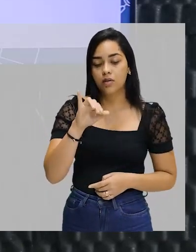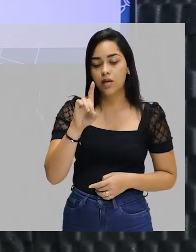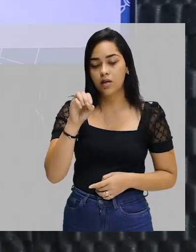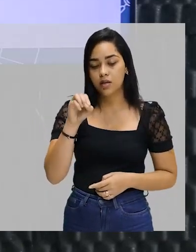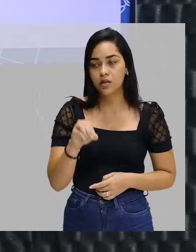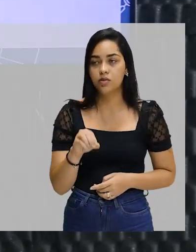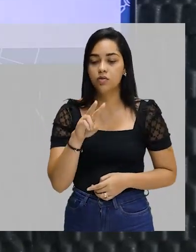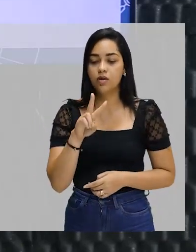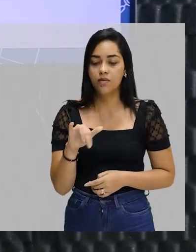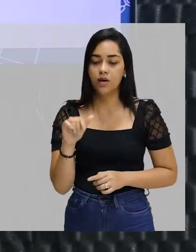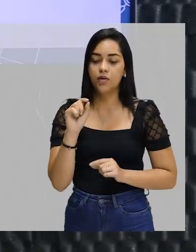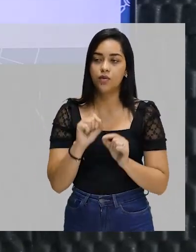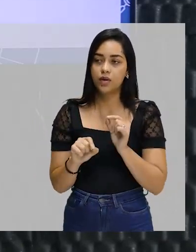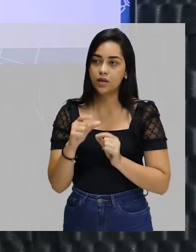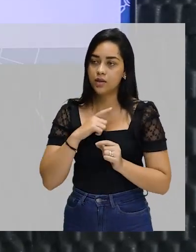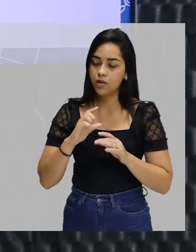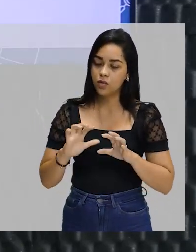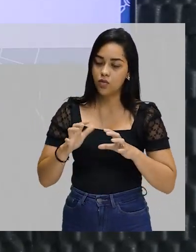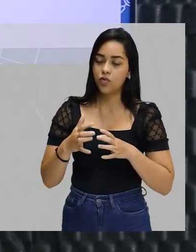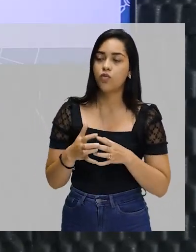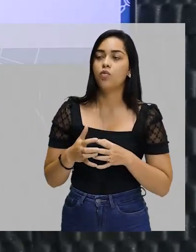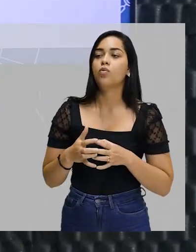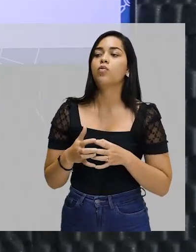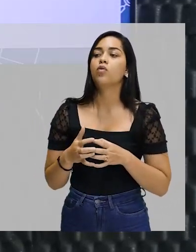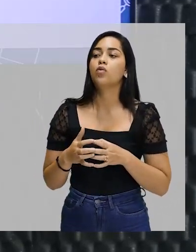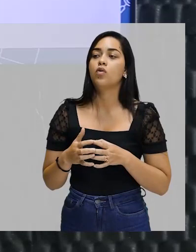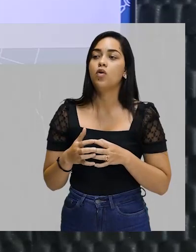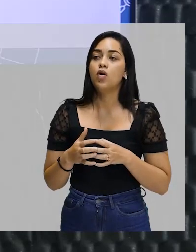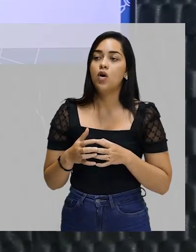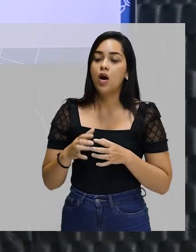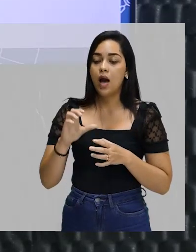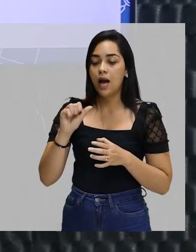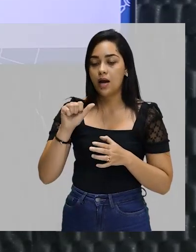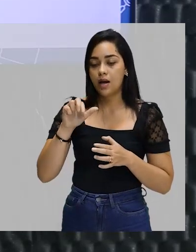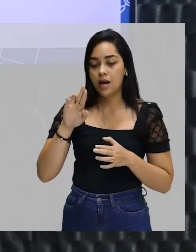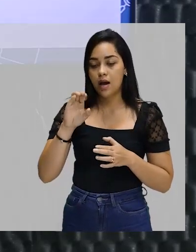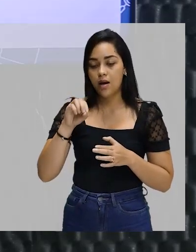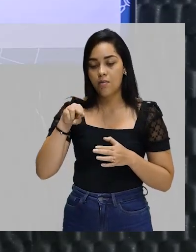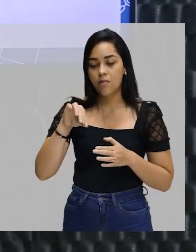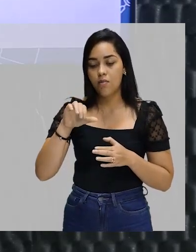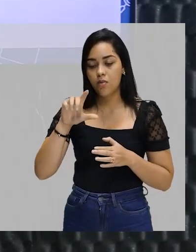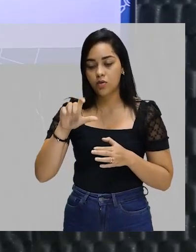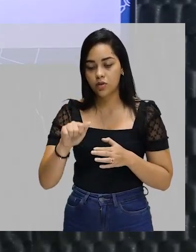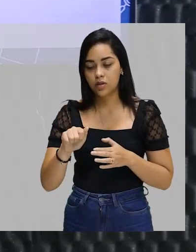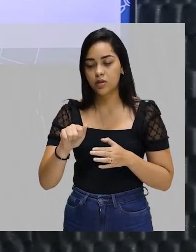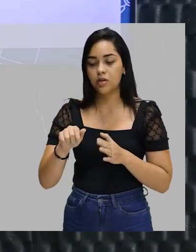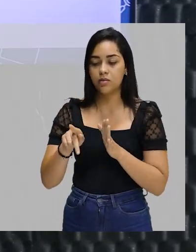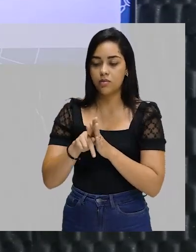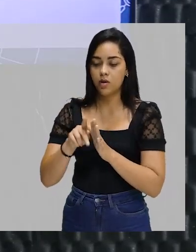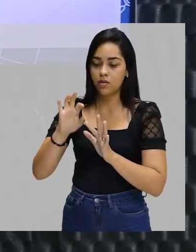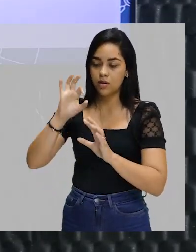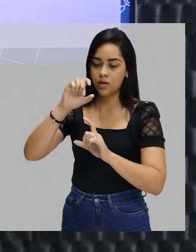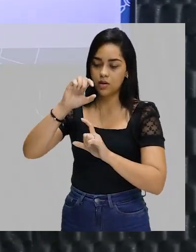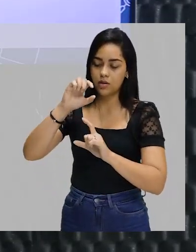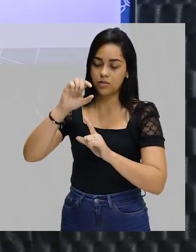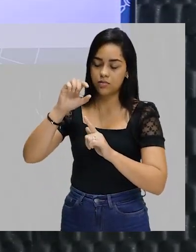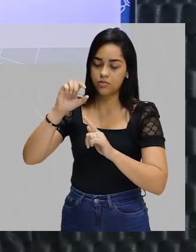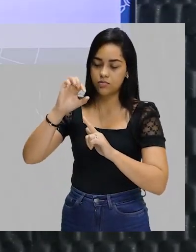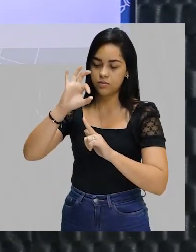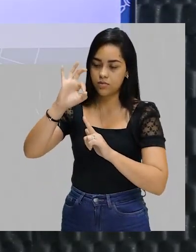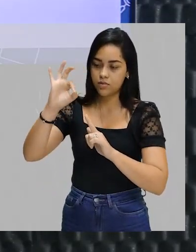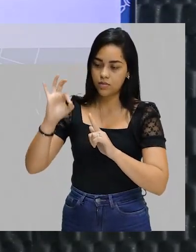Aldeído, né, que vai ter como grupo funcional a carbonila na extremidade da cadeia, a terminação